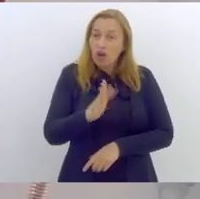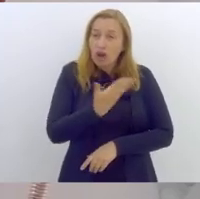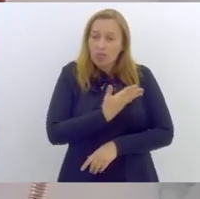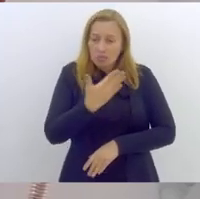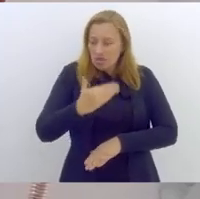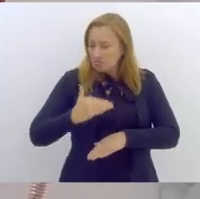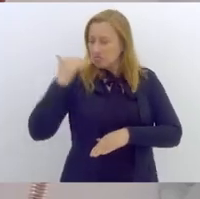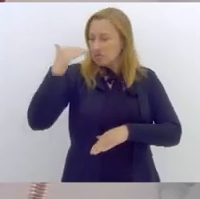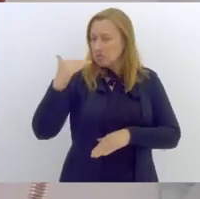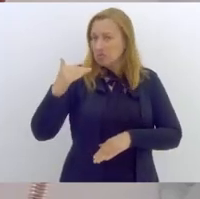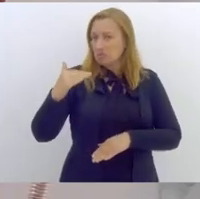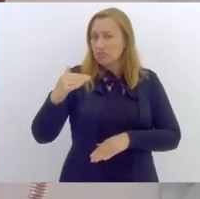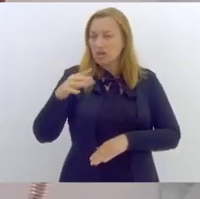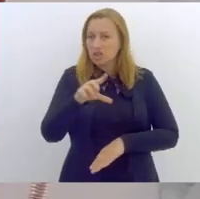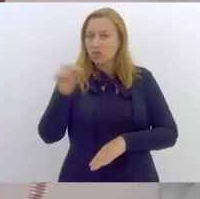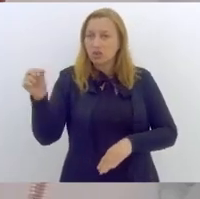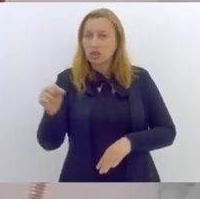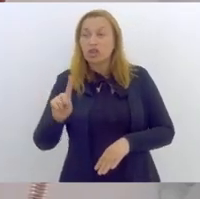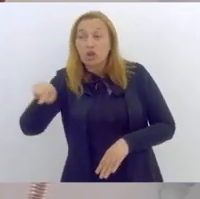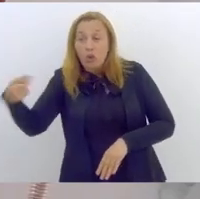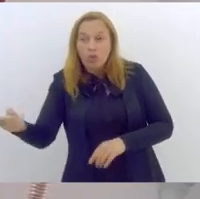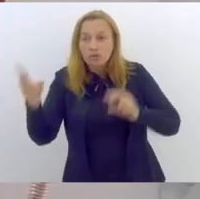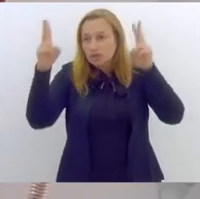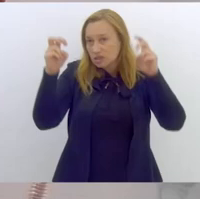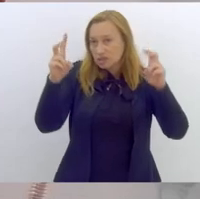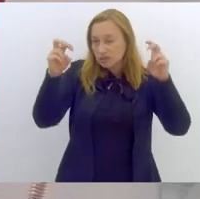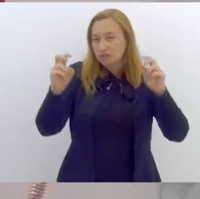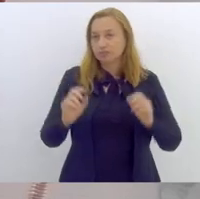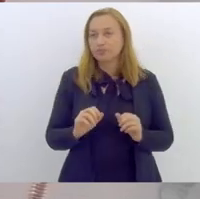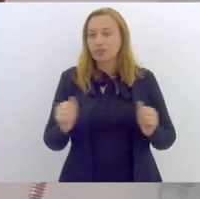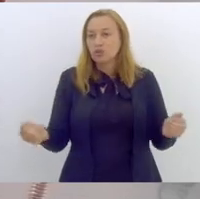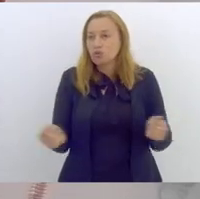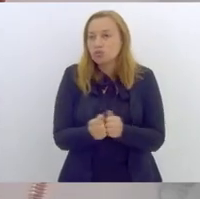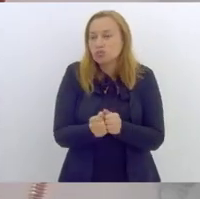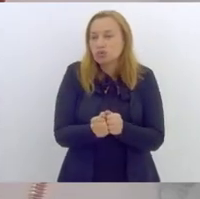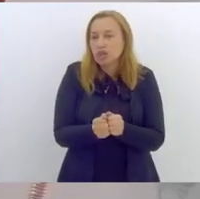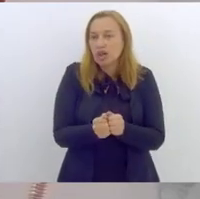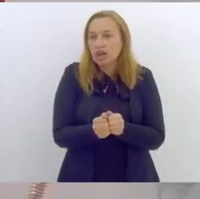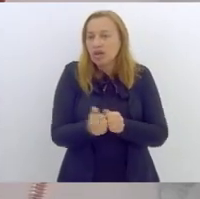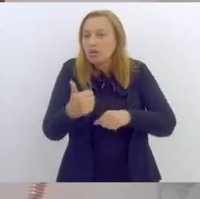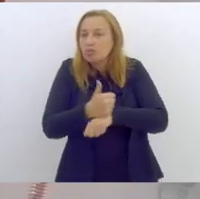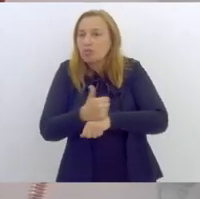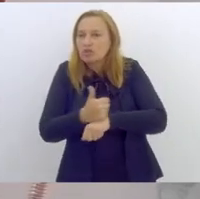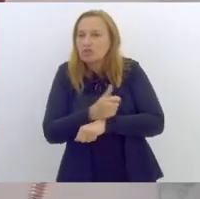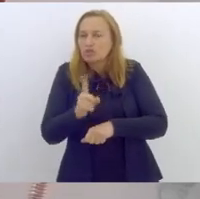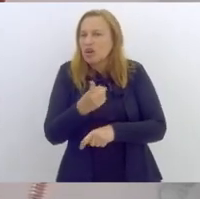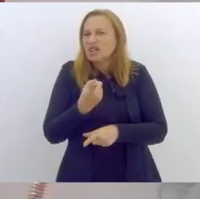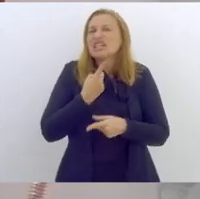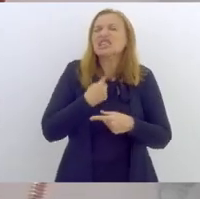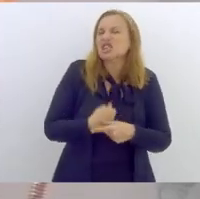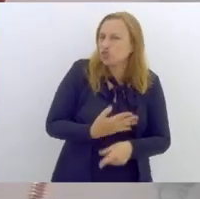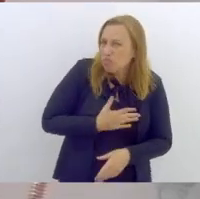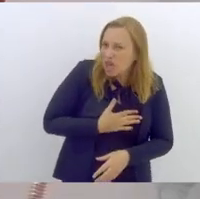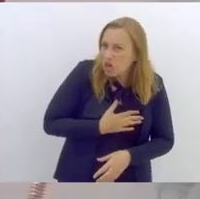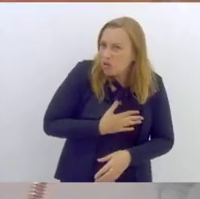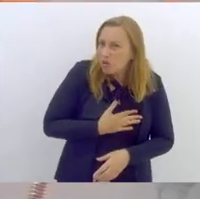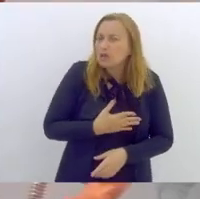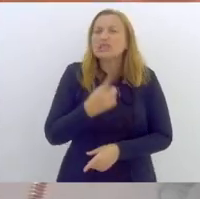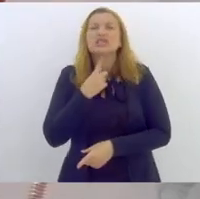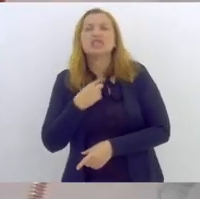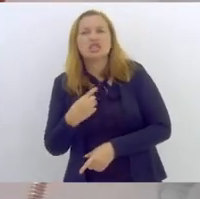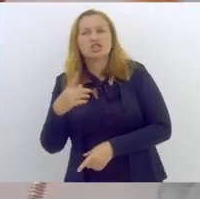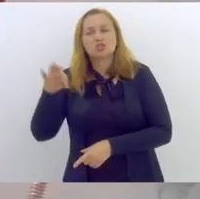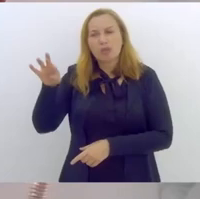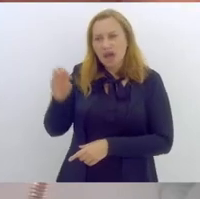e a outra questão que era Justamente a unificação da carreira que não é uma vontade minha não é a vontade do